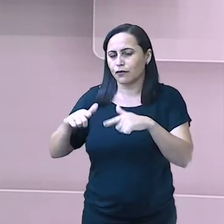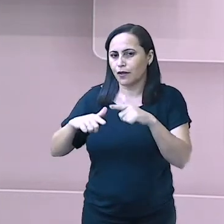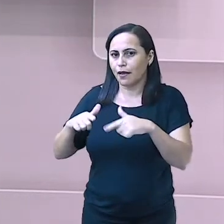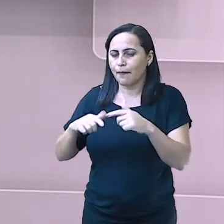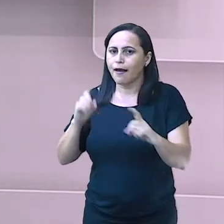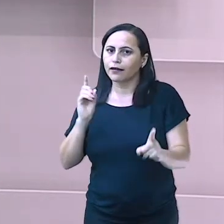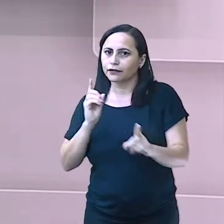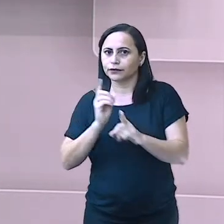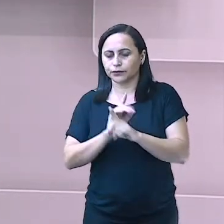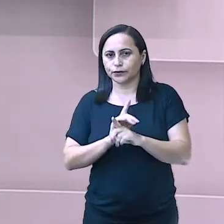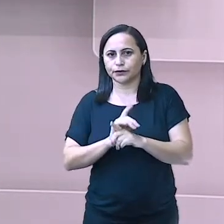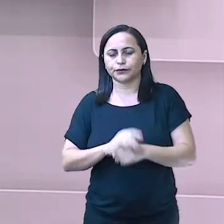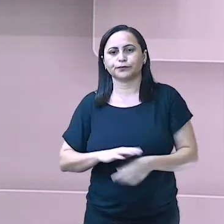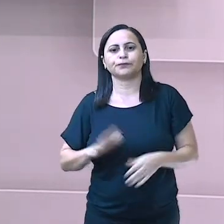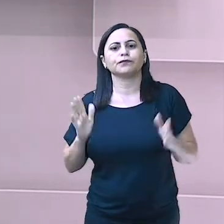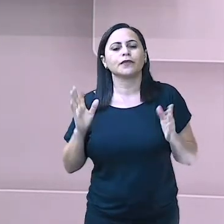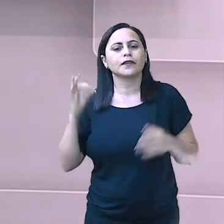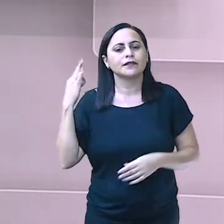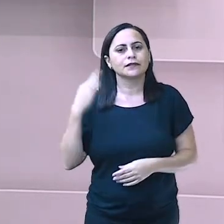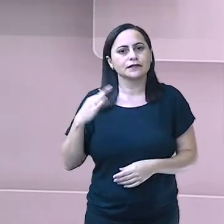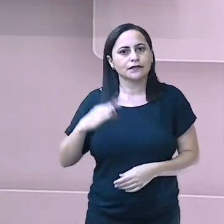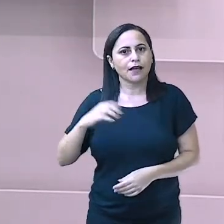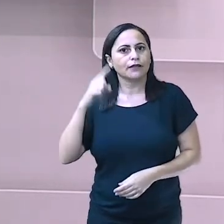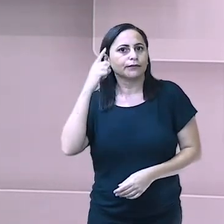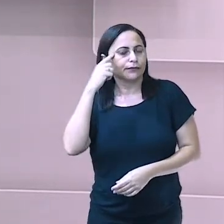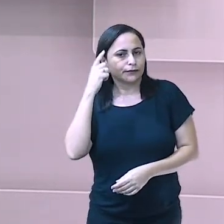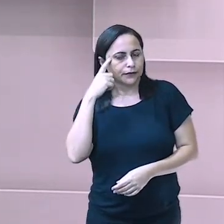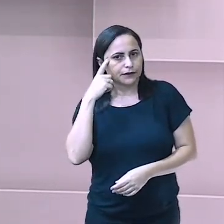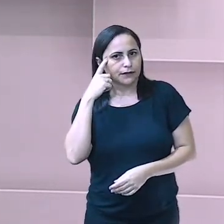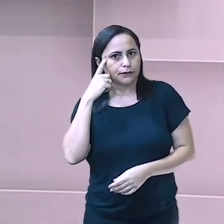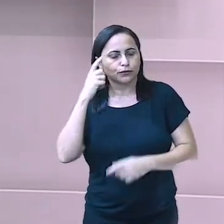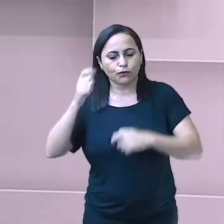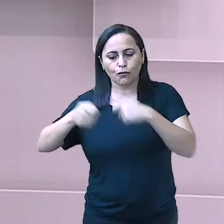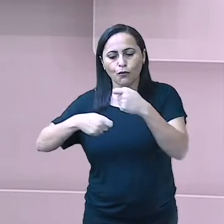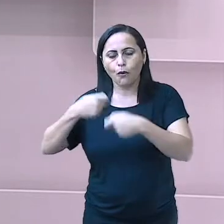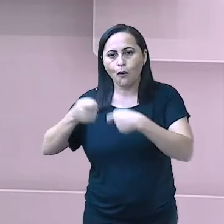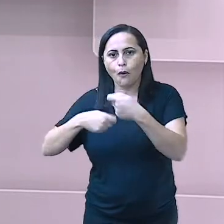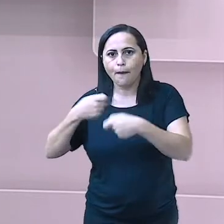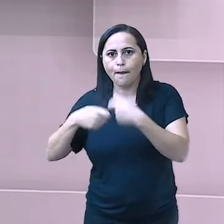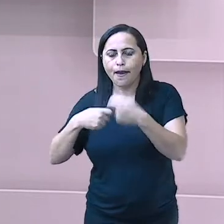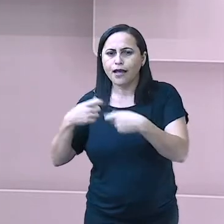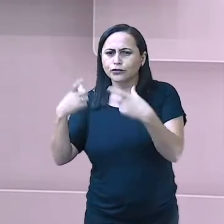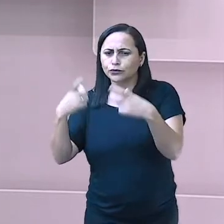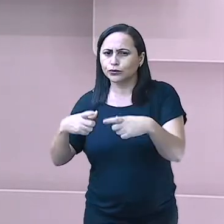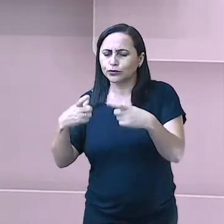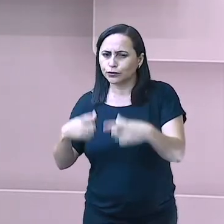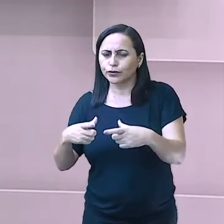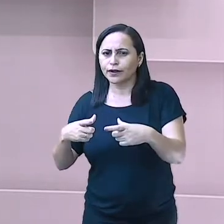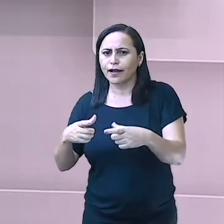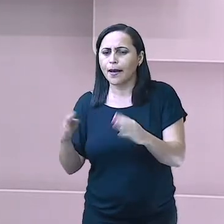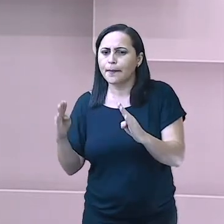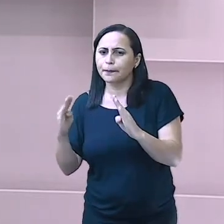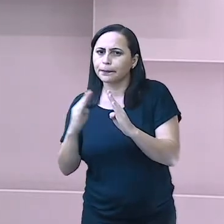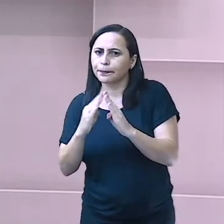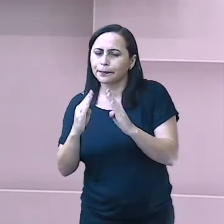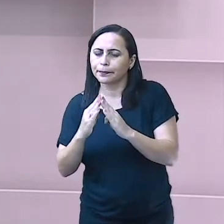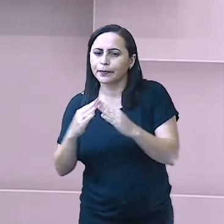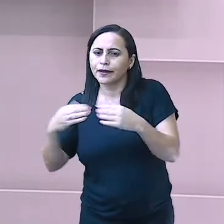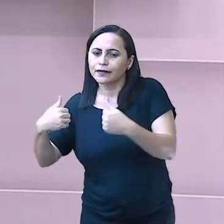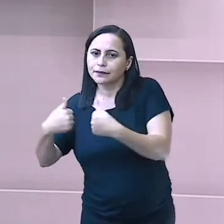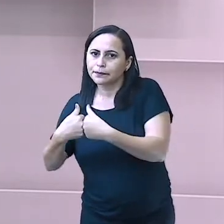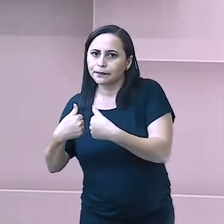esse pensamento que nós vamos criar. Comércio é aquele estabelecimento que está aí próximo da sua casa. Mas